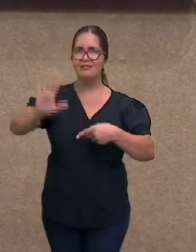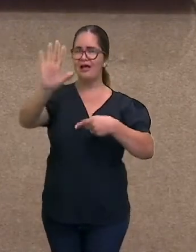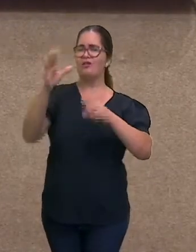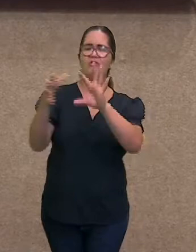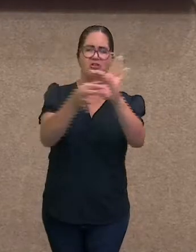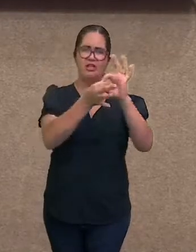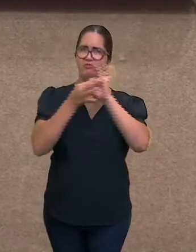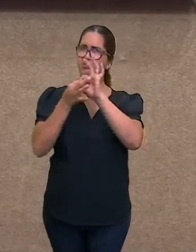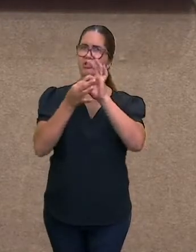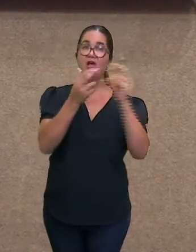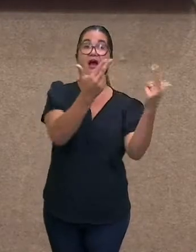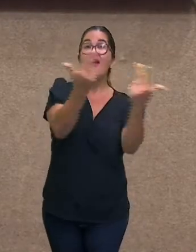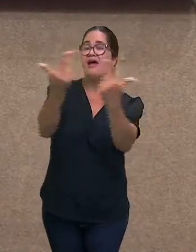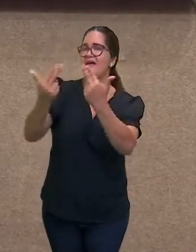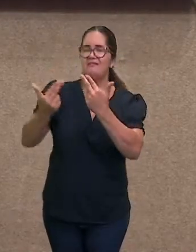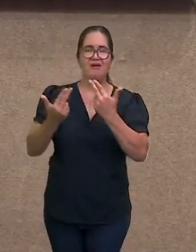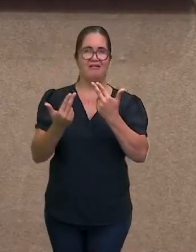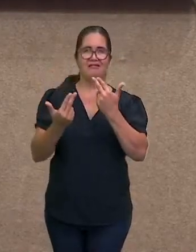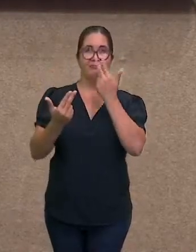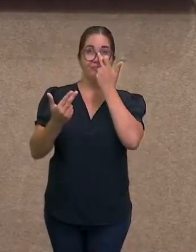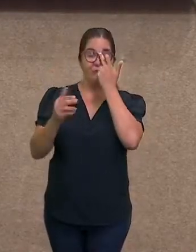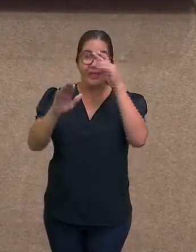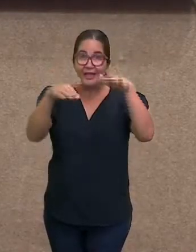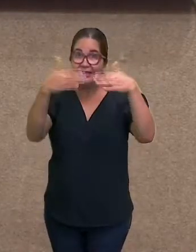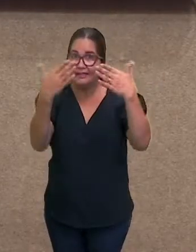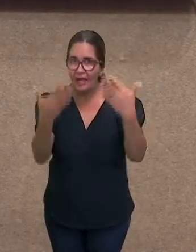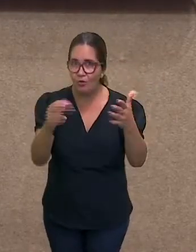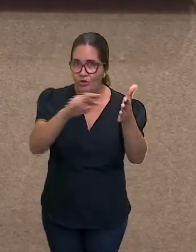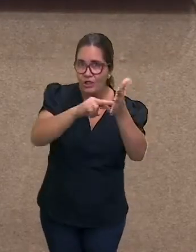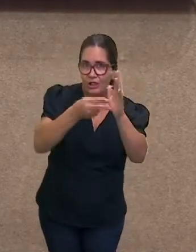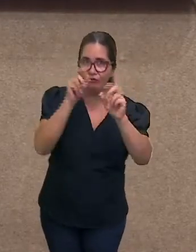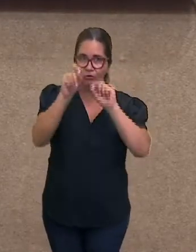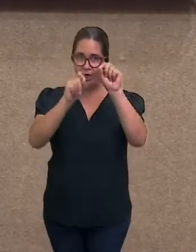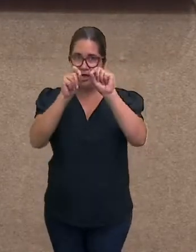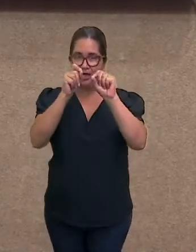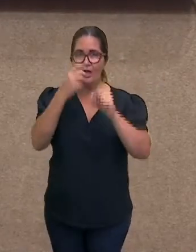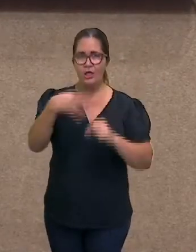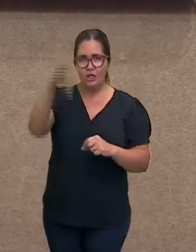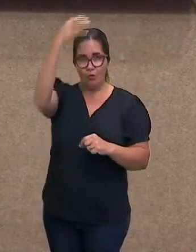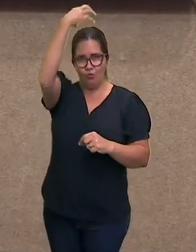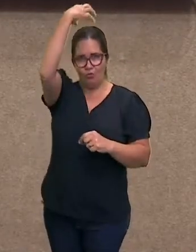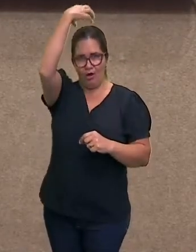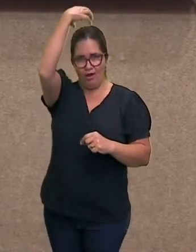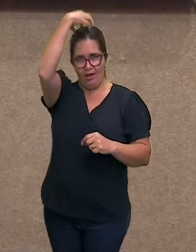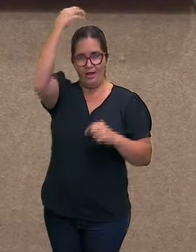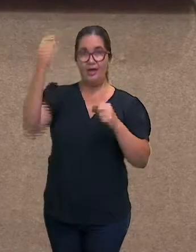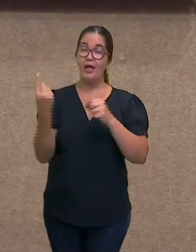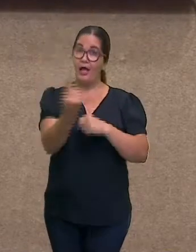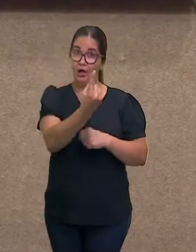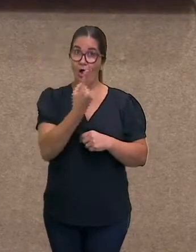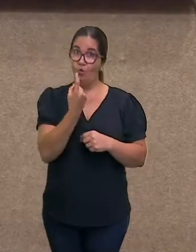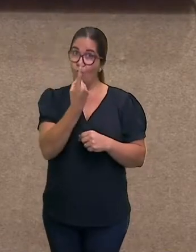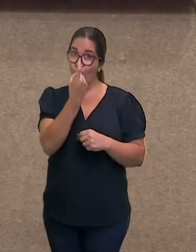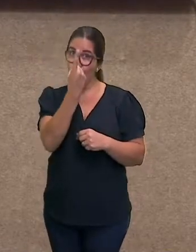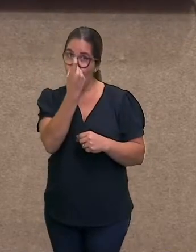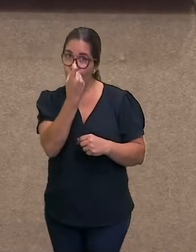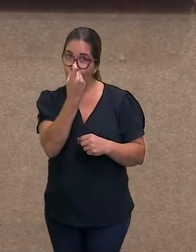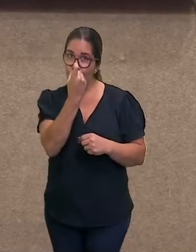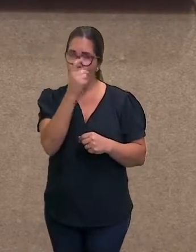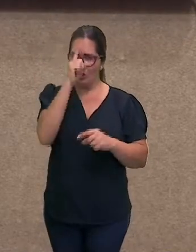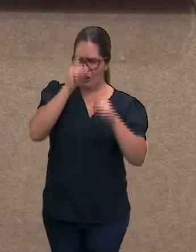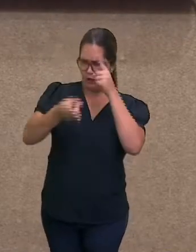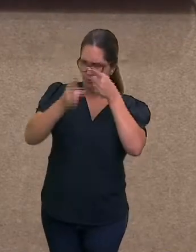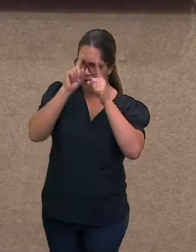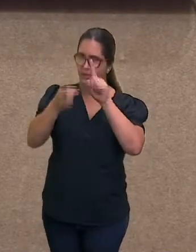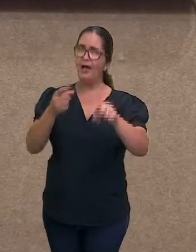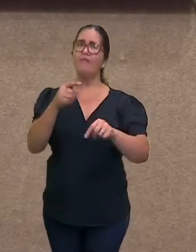diferença entre a pessoa real e o Estado que governa. Não há nenhuma constituição ou lei escrita